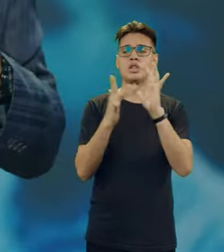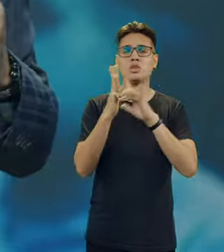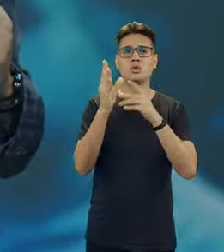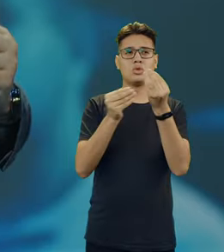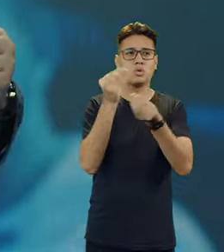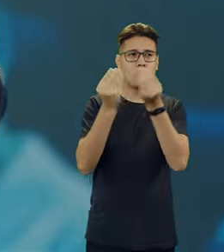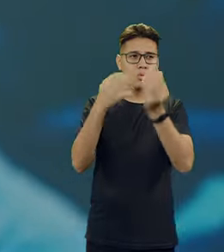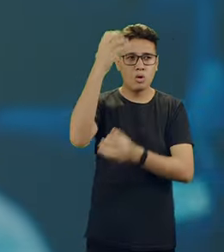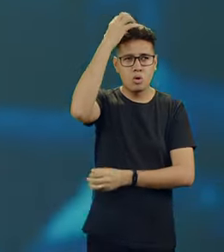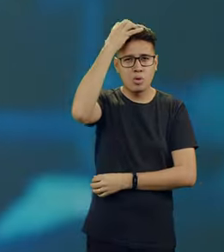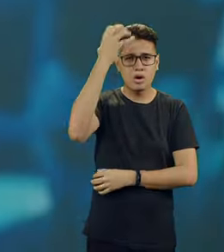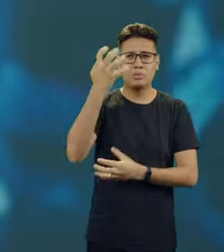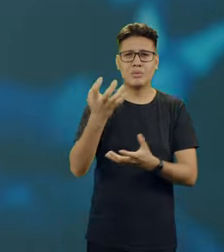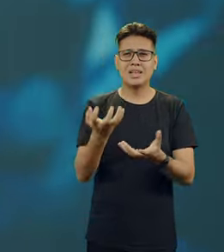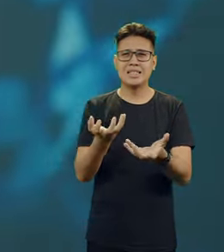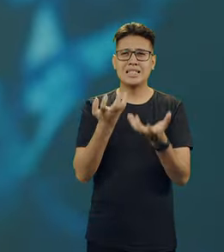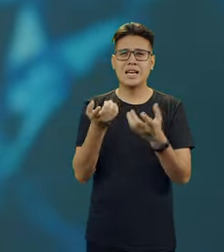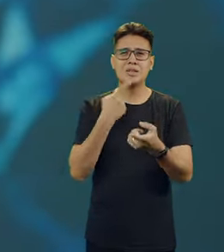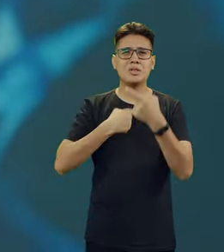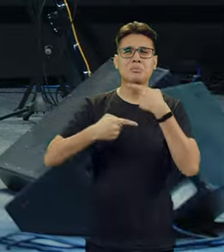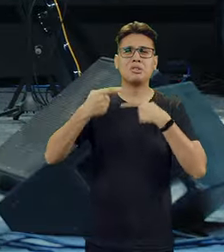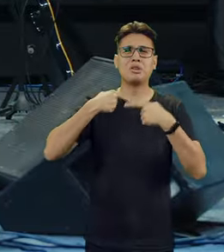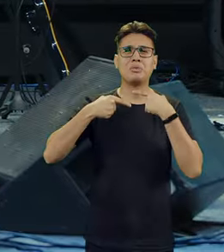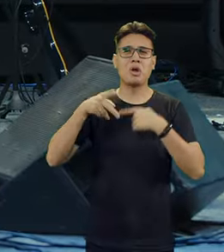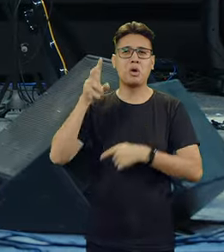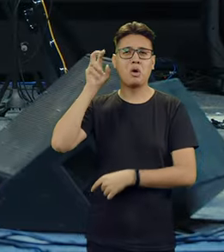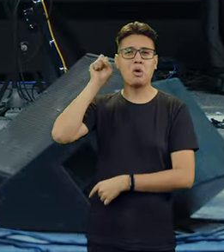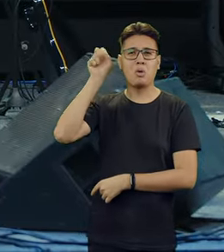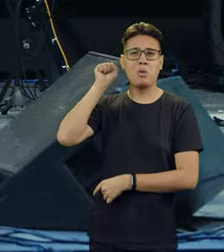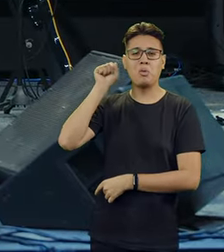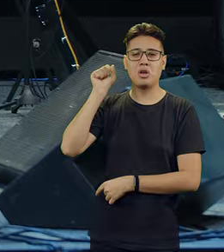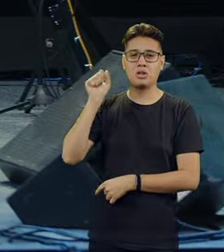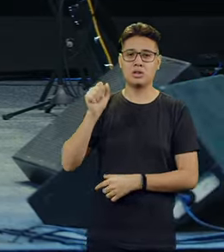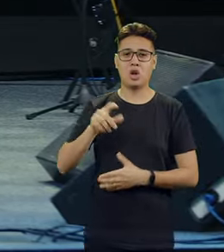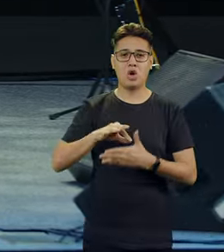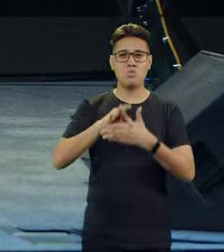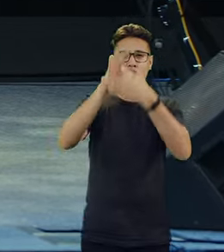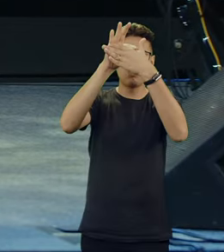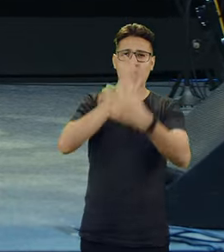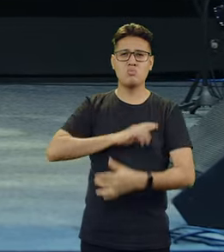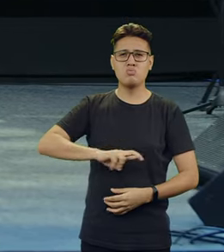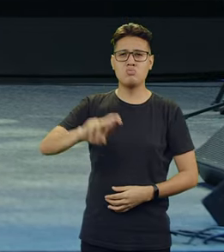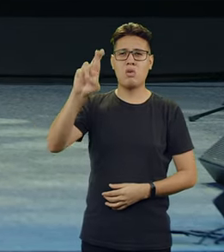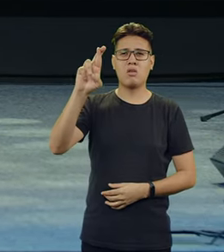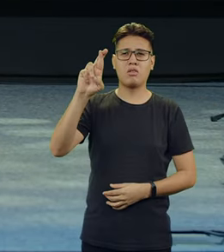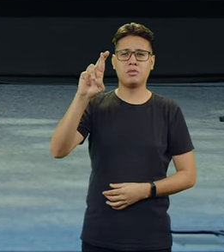eles preferiram ouvir seus líderes religiosos.